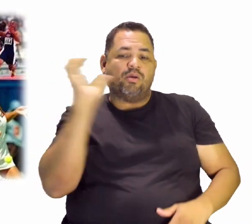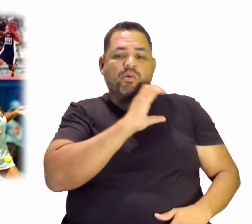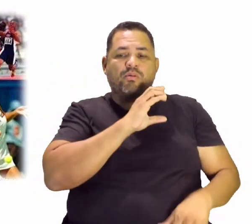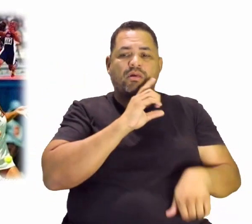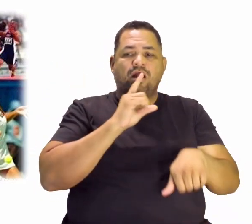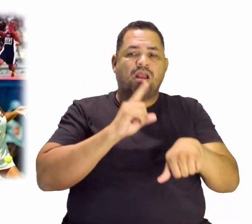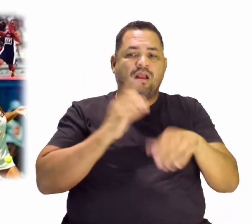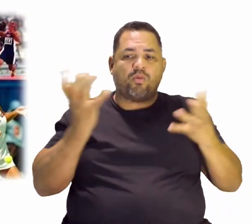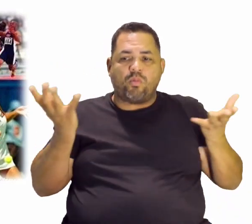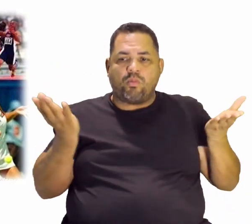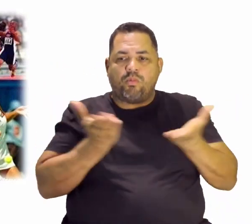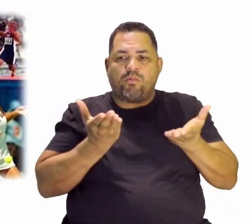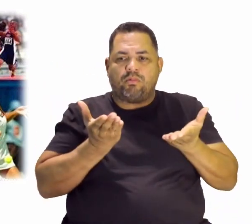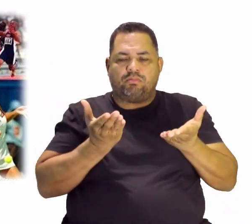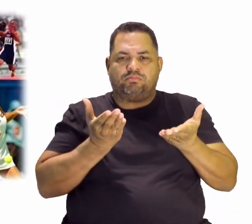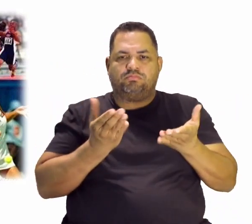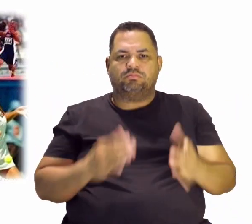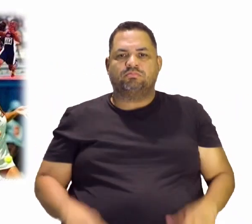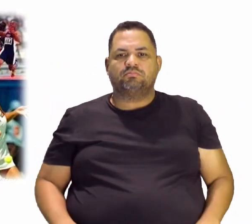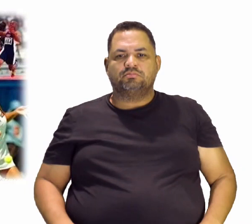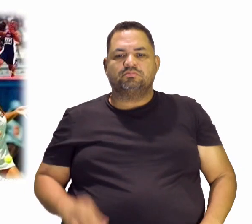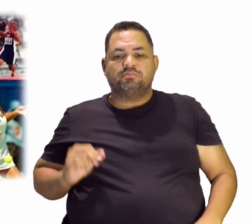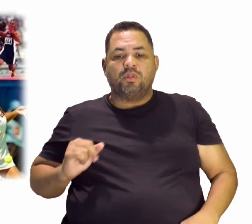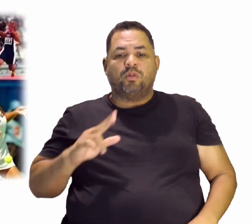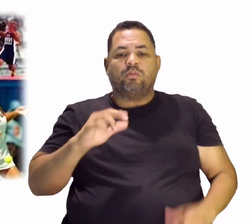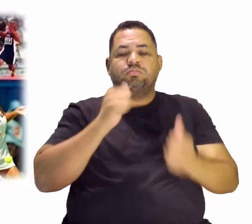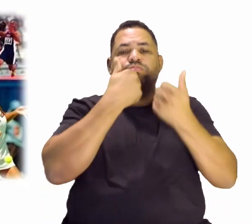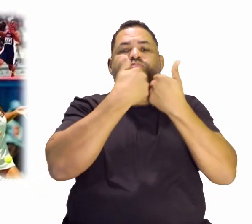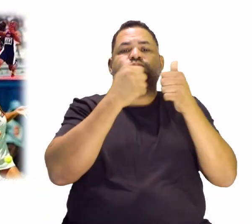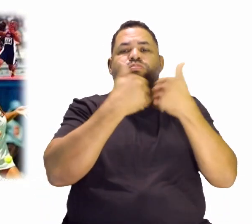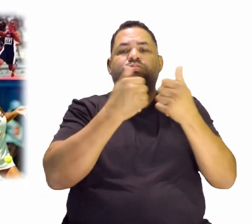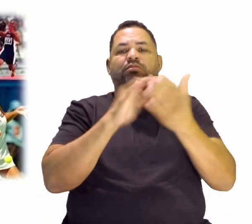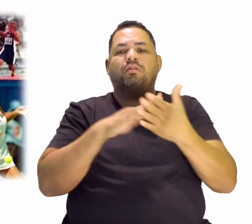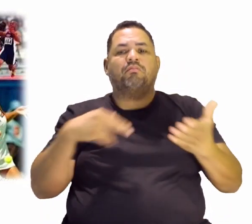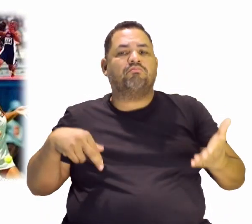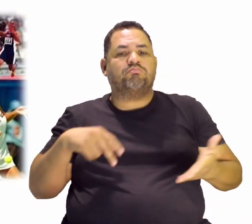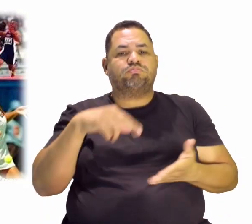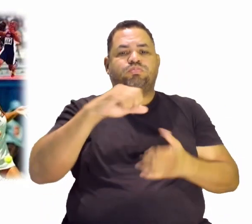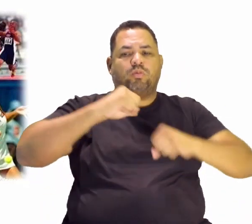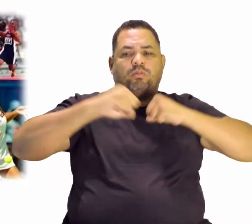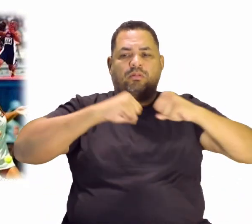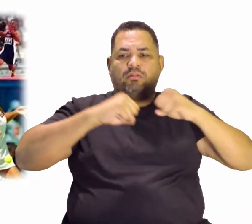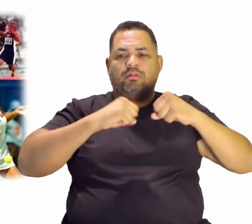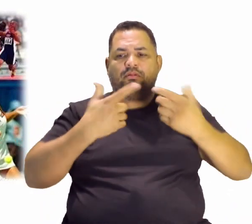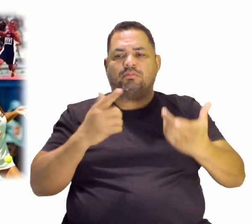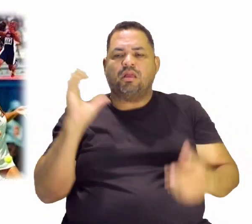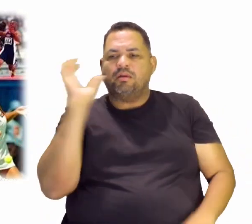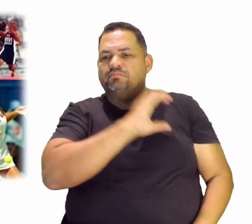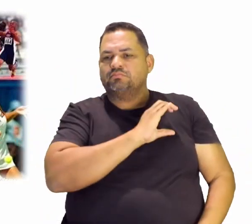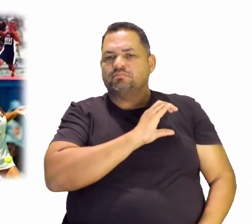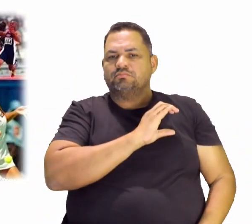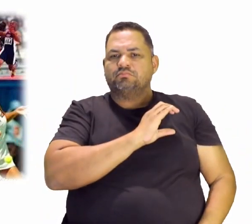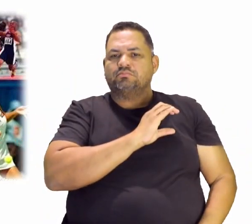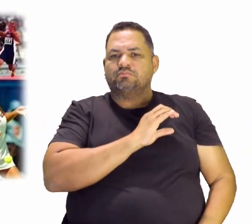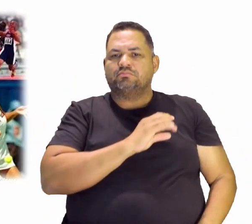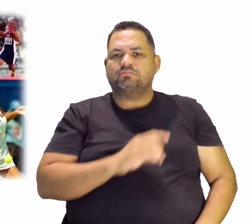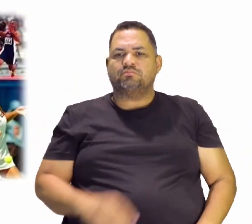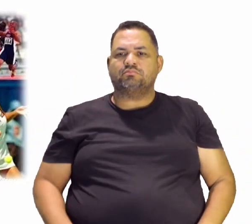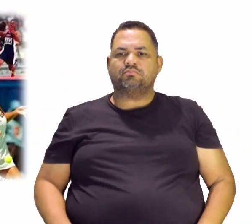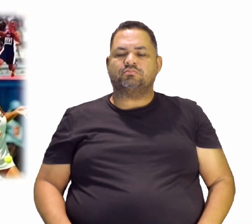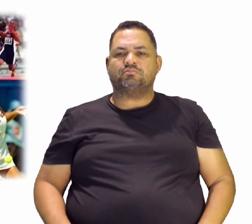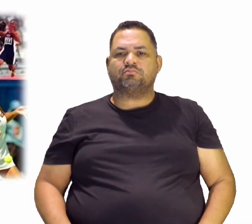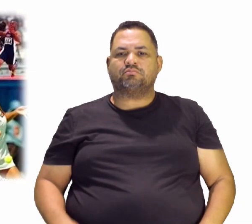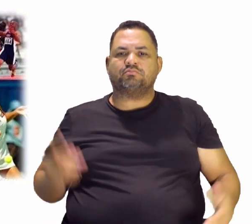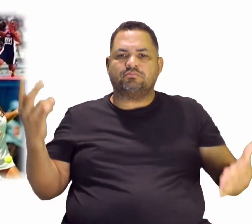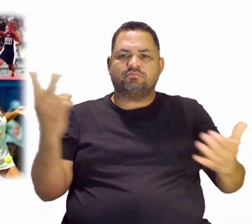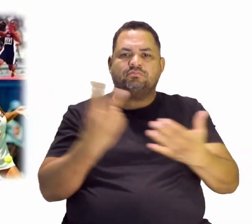agora, pá, pum. Vou subir no ônibus, o ônibus está passando, pá, pá, pá, pá, pá, pá, corri, pá. Ela acontece aí dentro